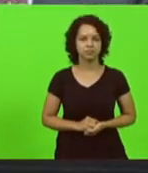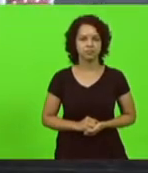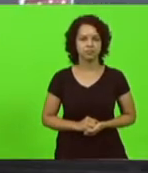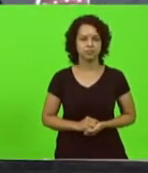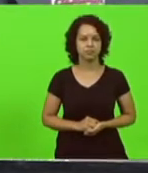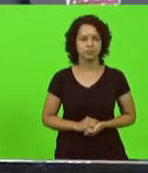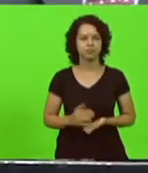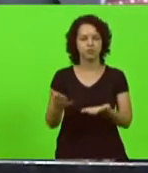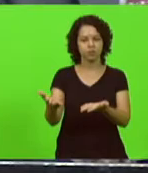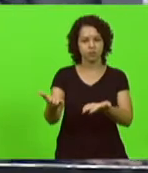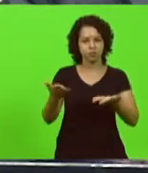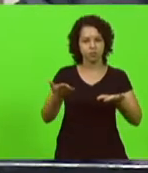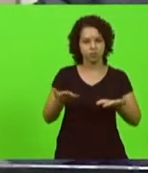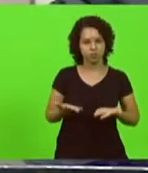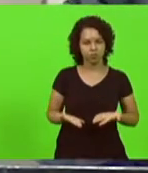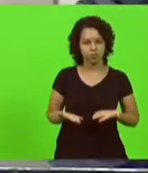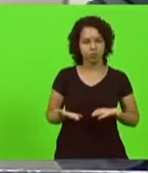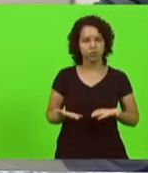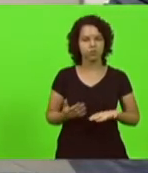Convido o excelentíssimo